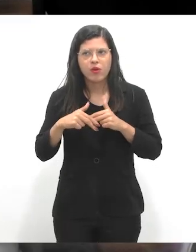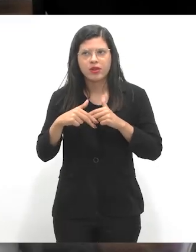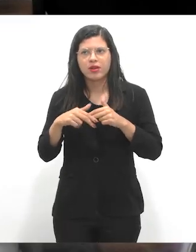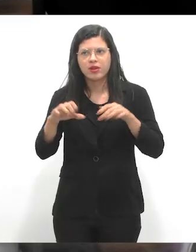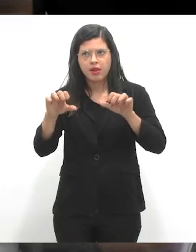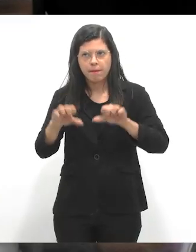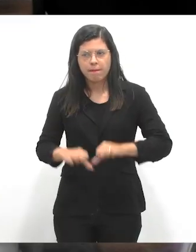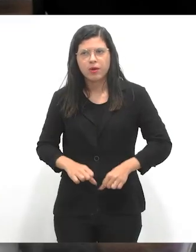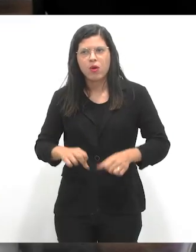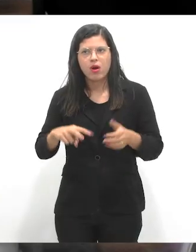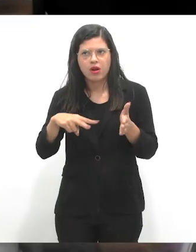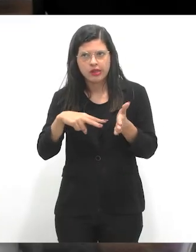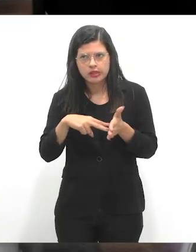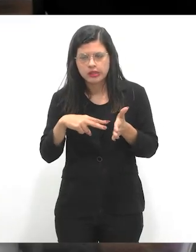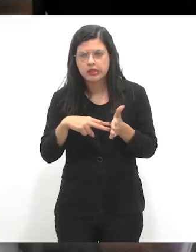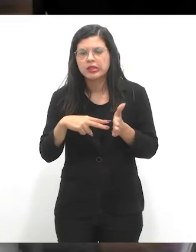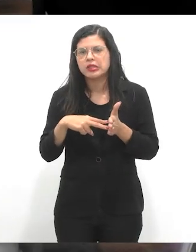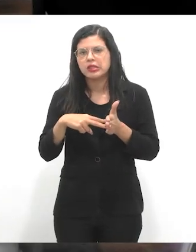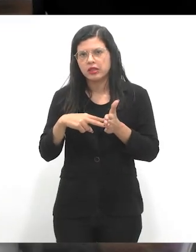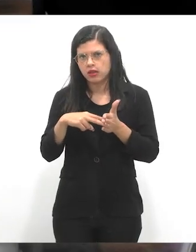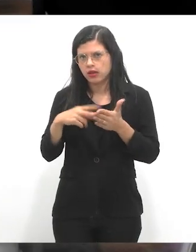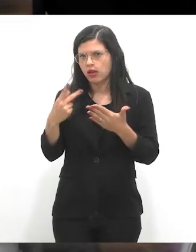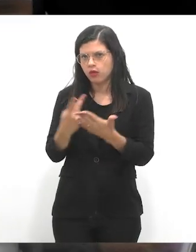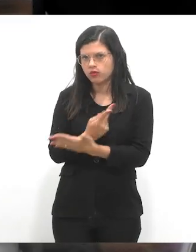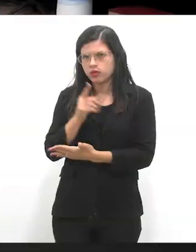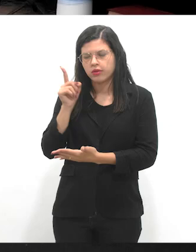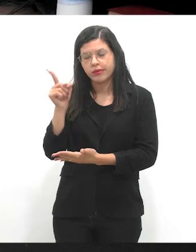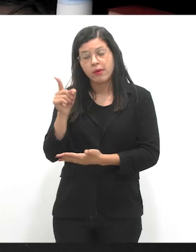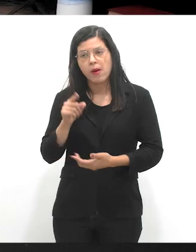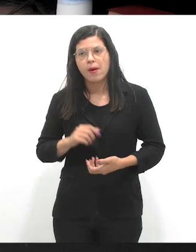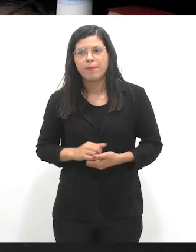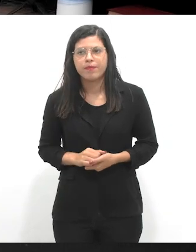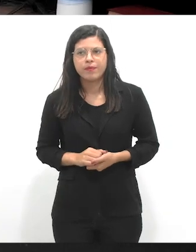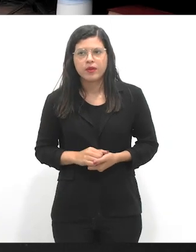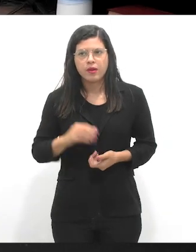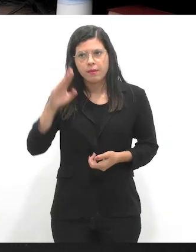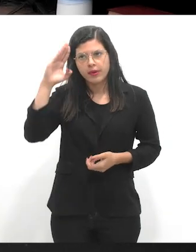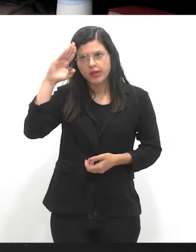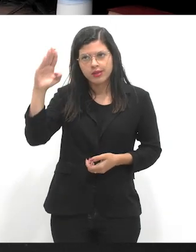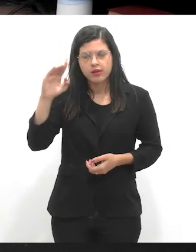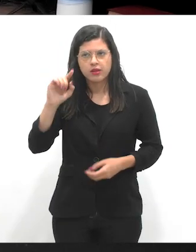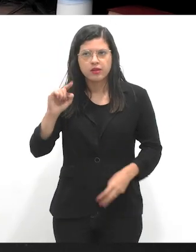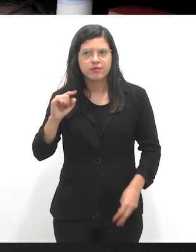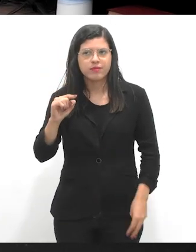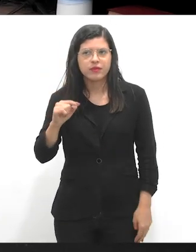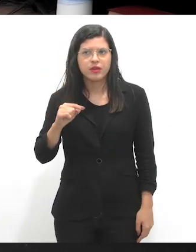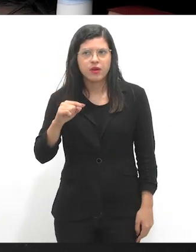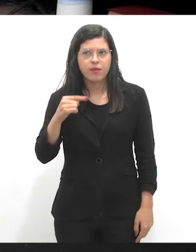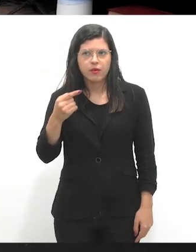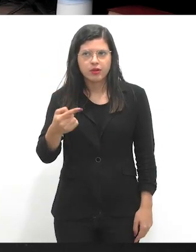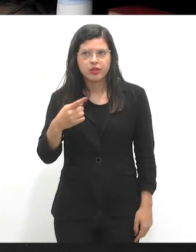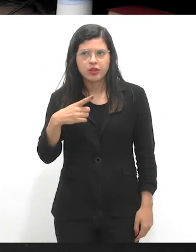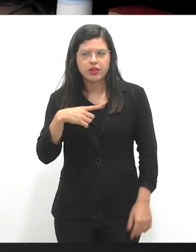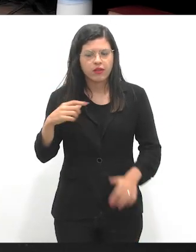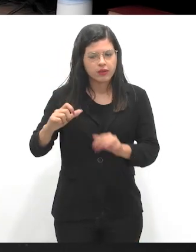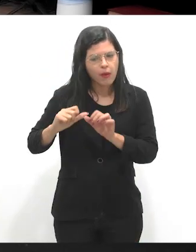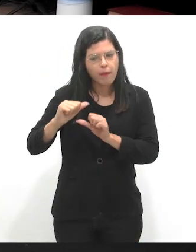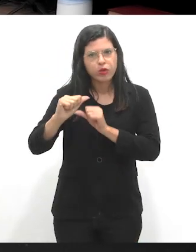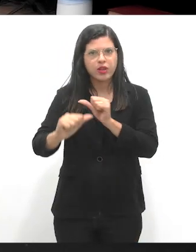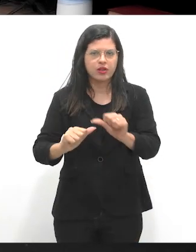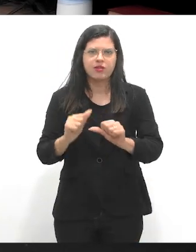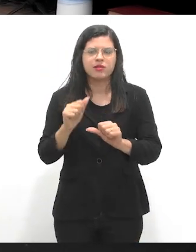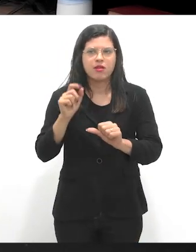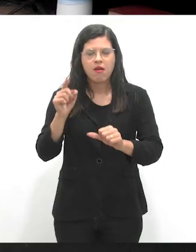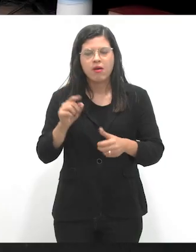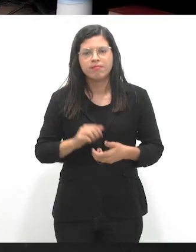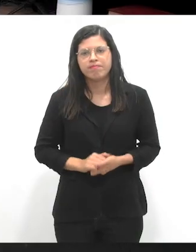bastante por conta da piora da questão síria, né, da degradação da situação na Síria, principalmente depois que o regime